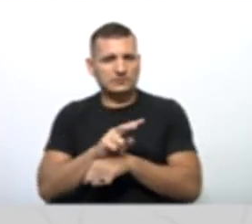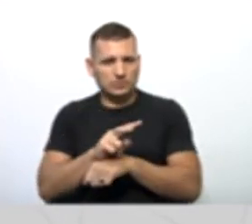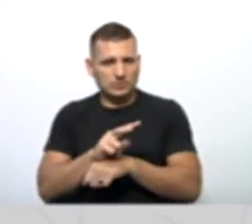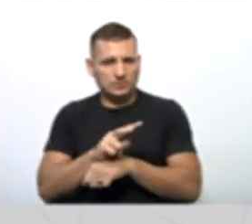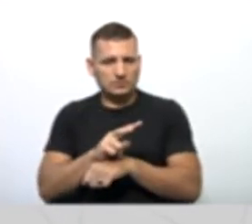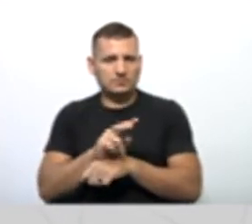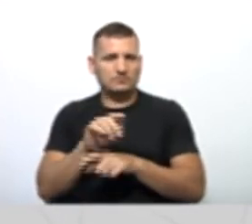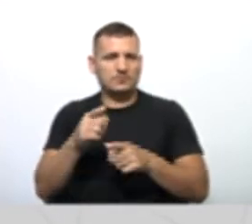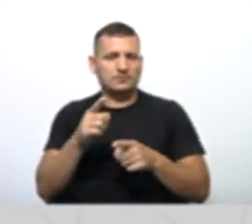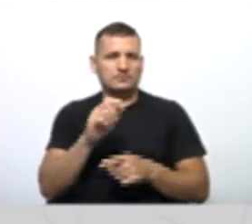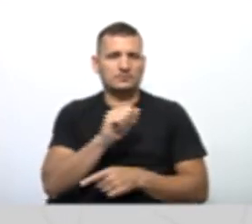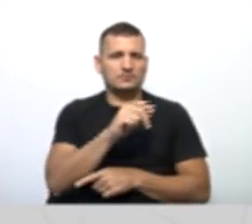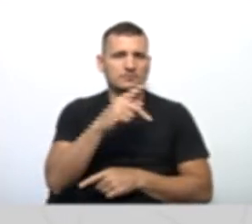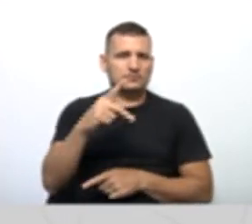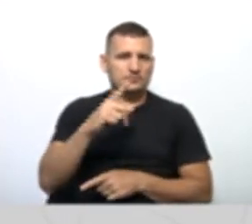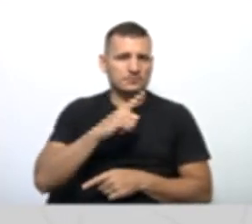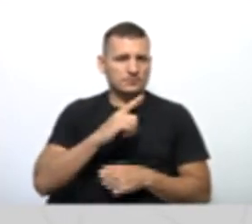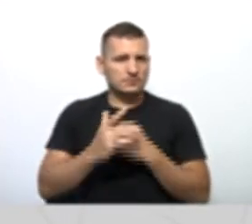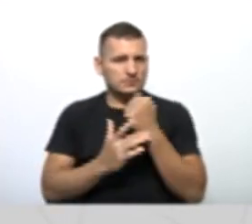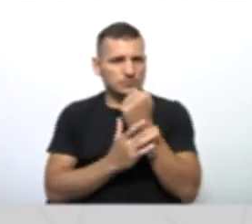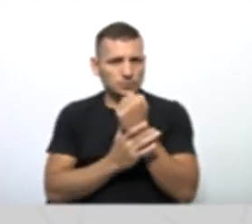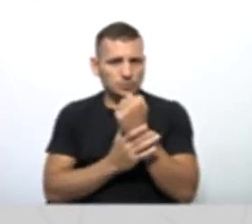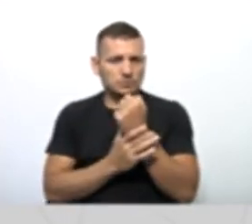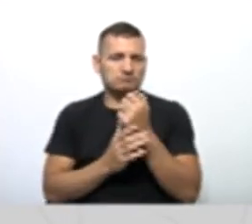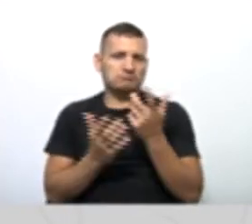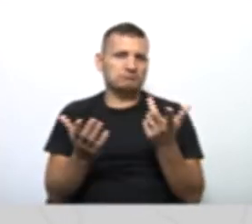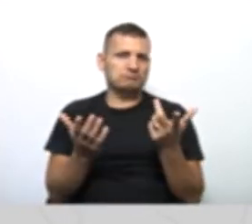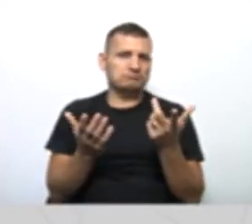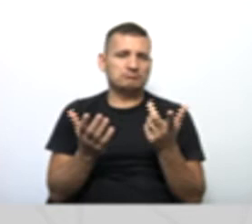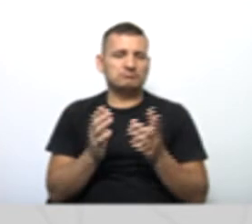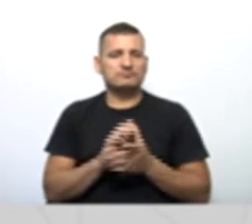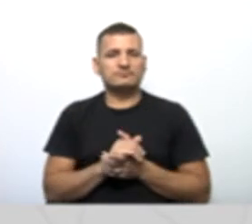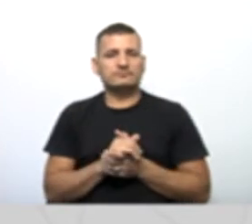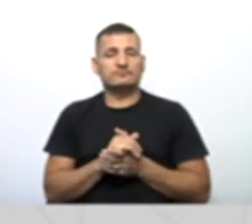está segura? Não necessariamente, ok? Mas